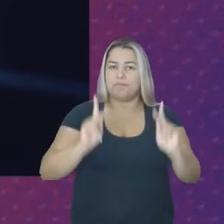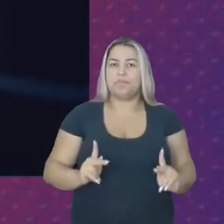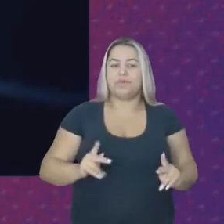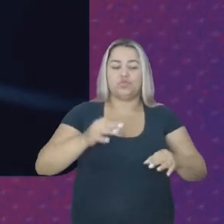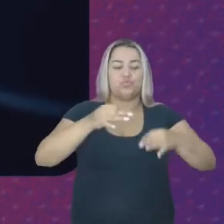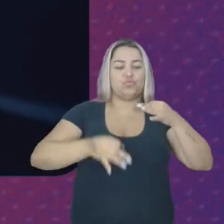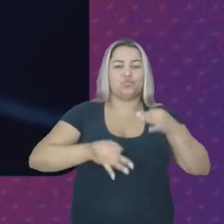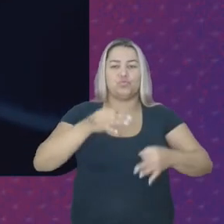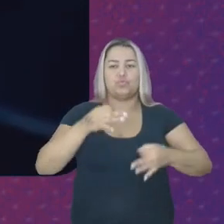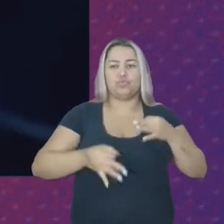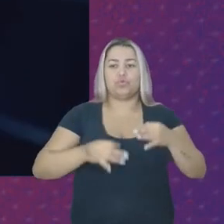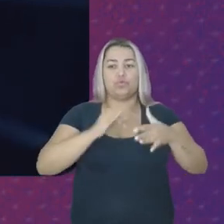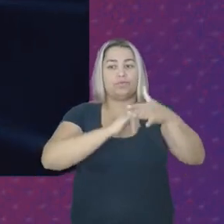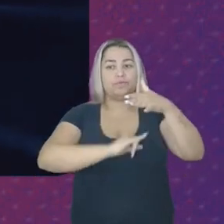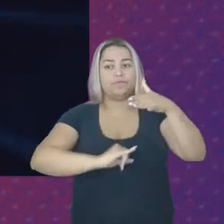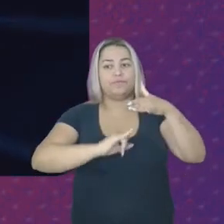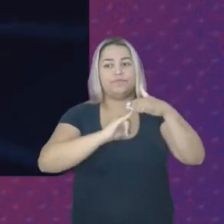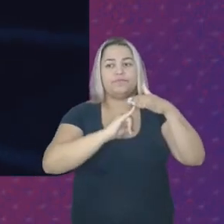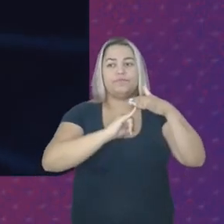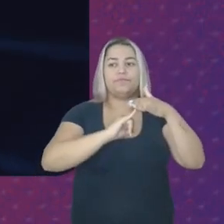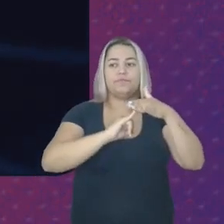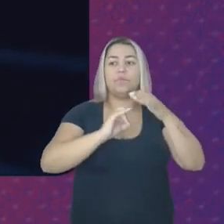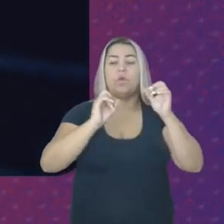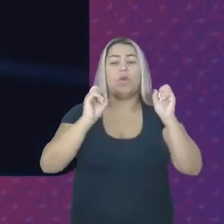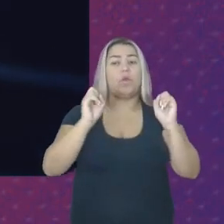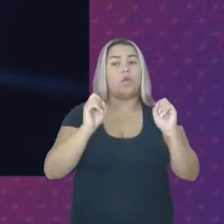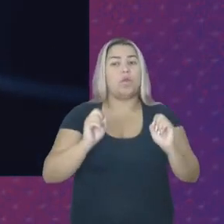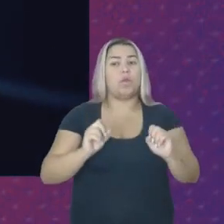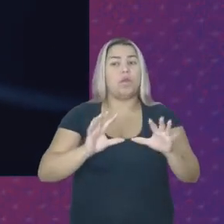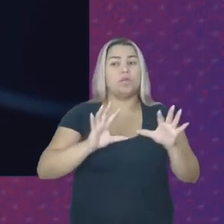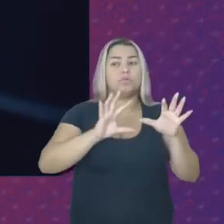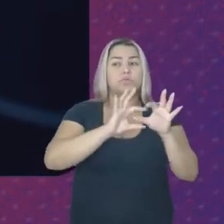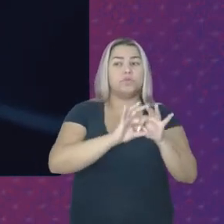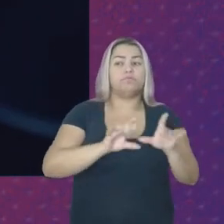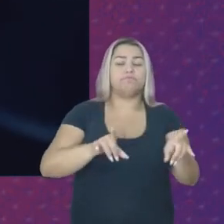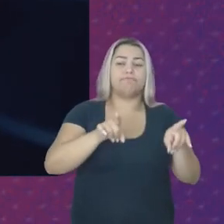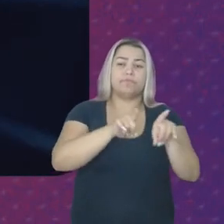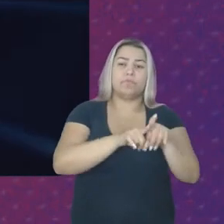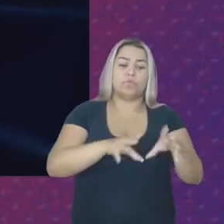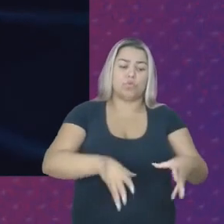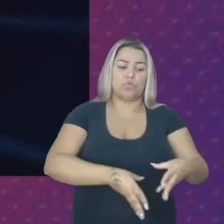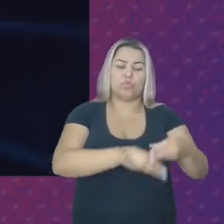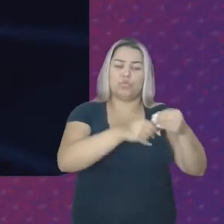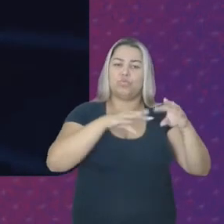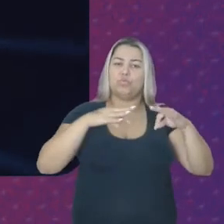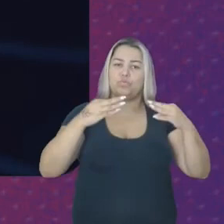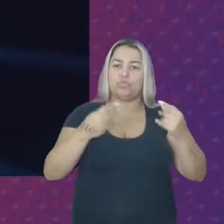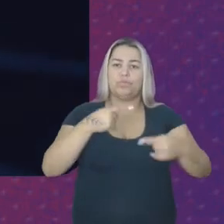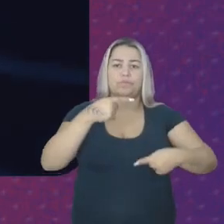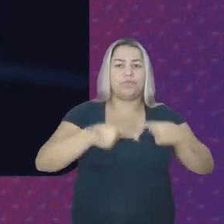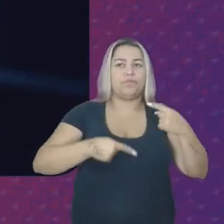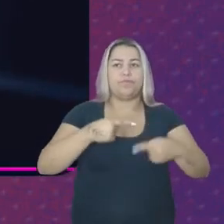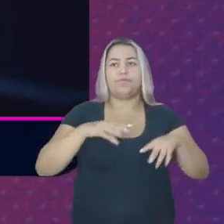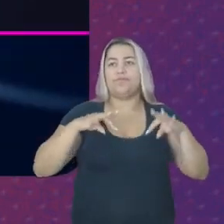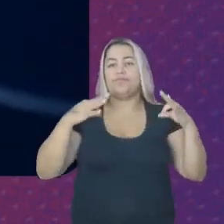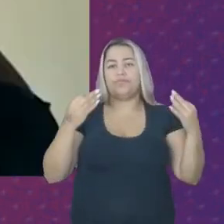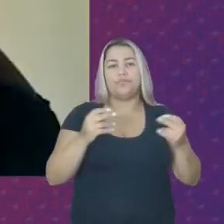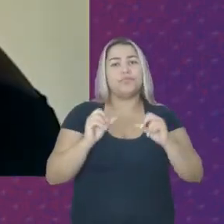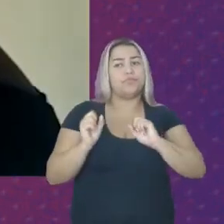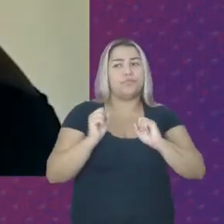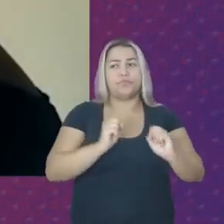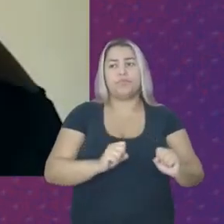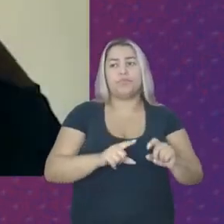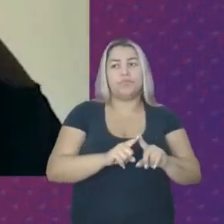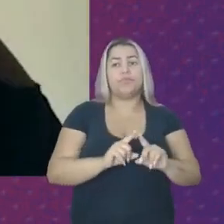as instituições eficazes e parcerias e meios de implementação de todas essas políticas. Tudo isso pode ser tratado